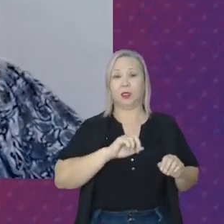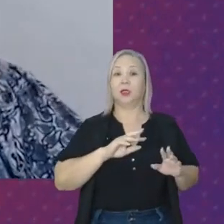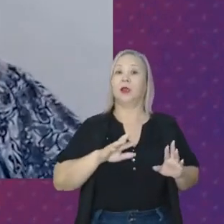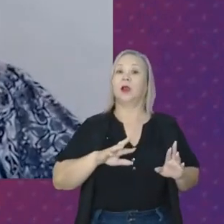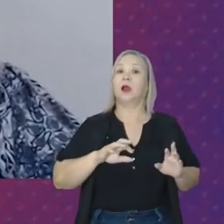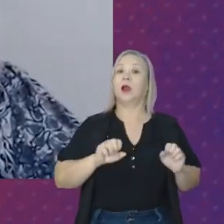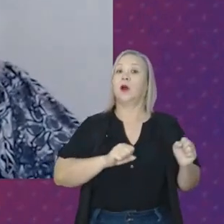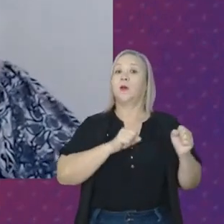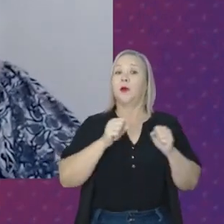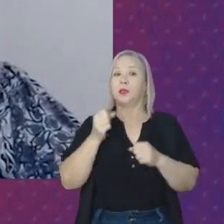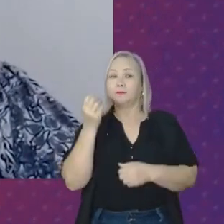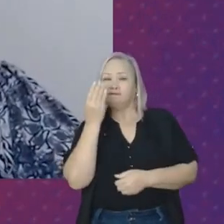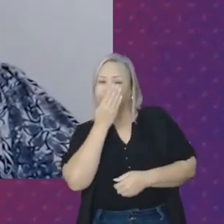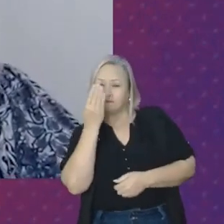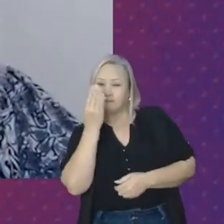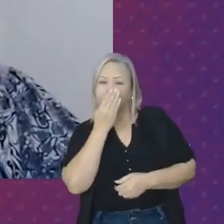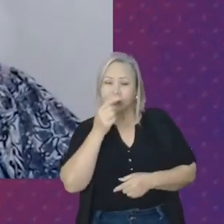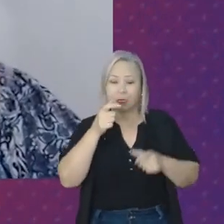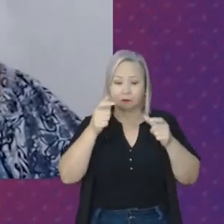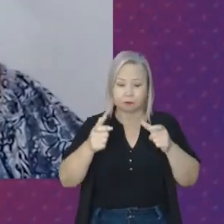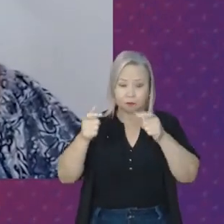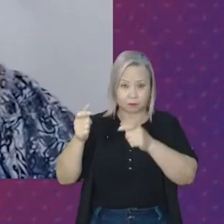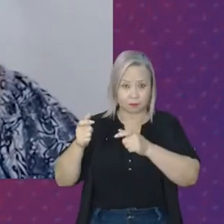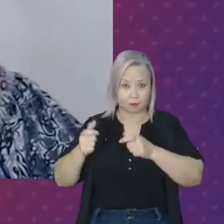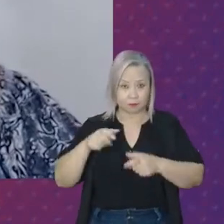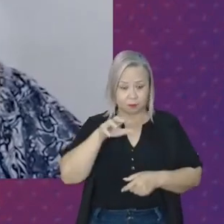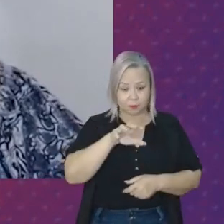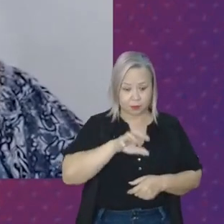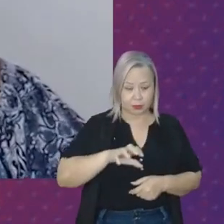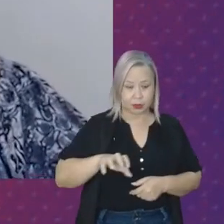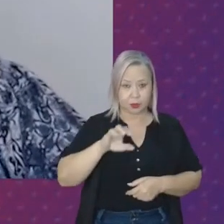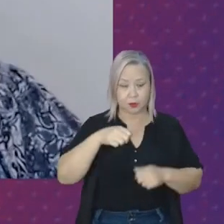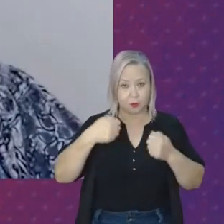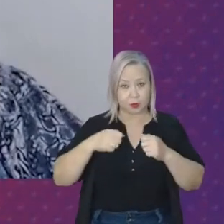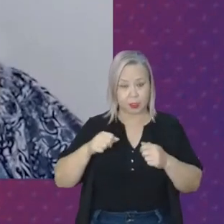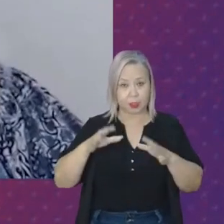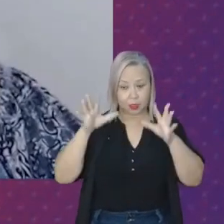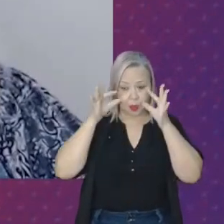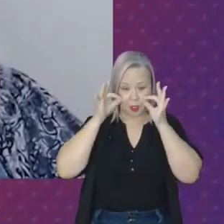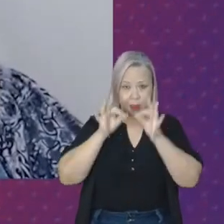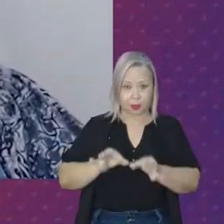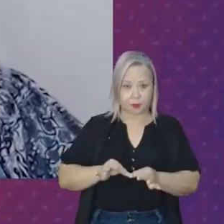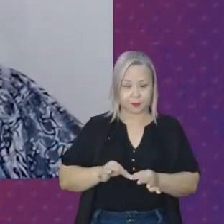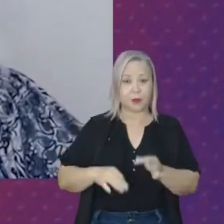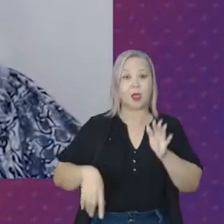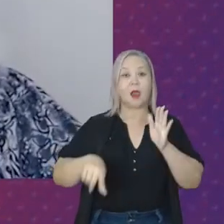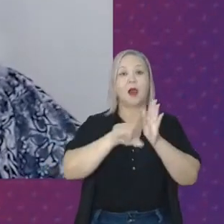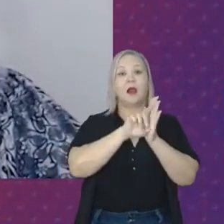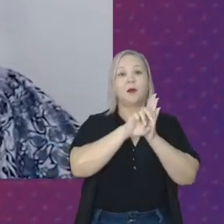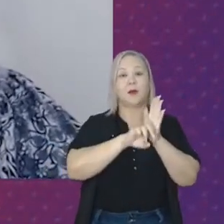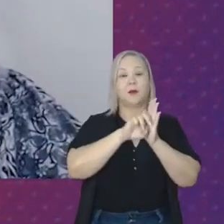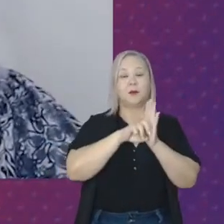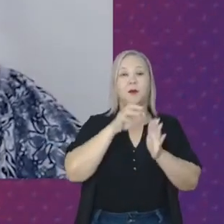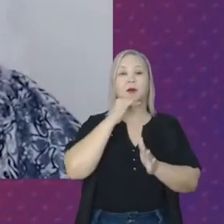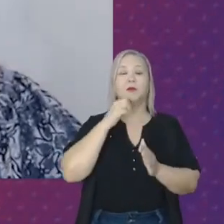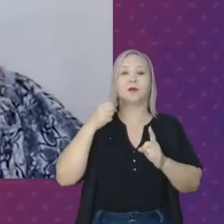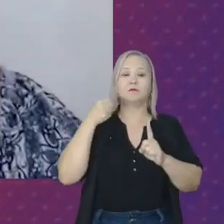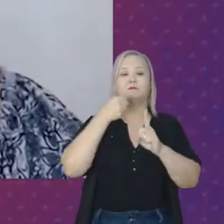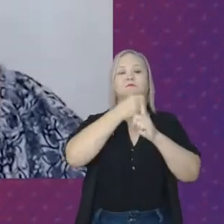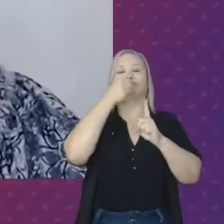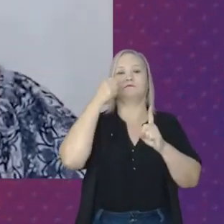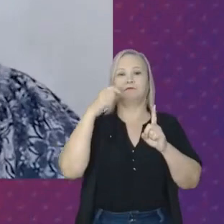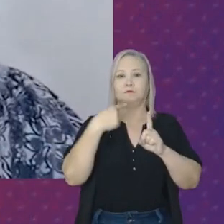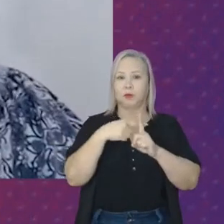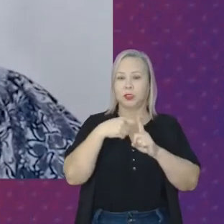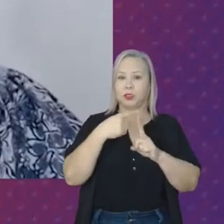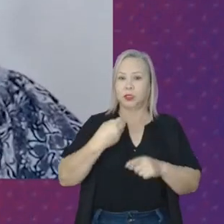invisibilizar alguns setores que precisam de maior atenção. Porque a Lei Maria da Penha, por exemplo, teve um impacto positivo